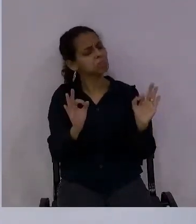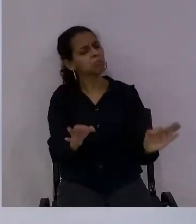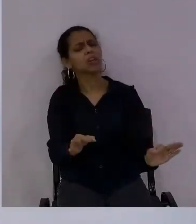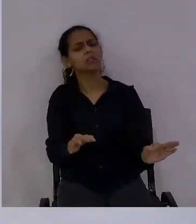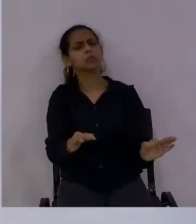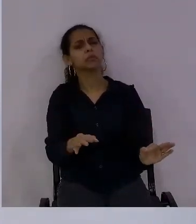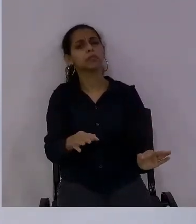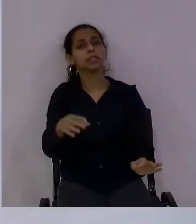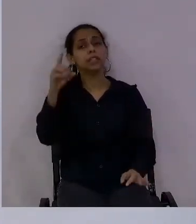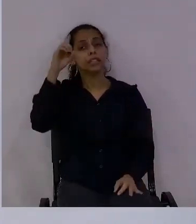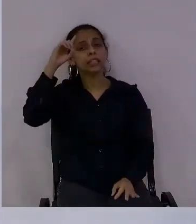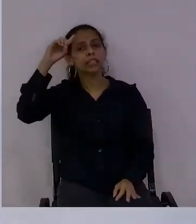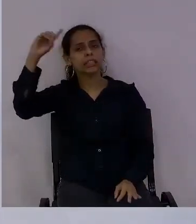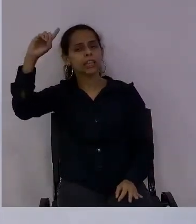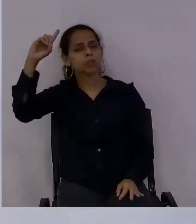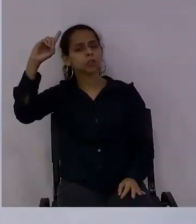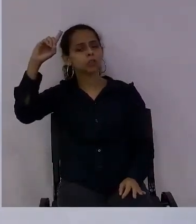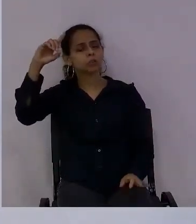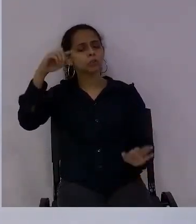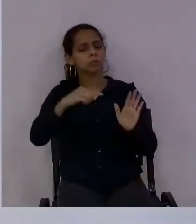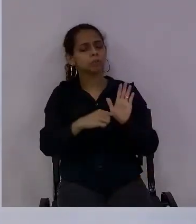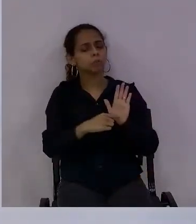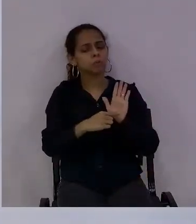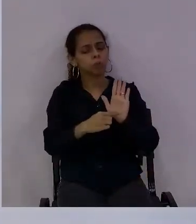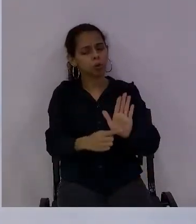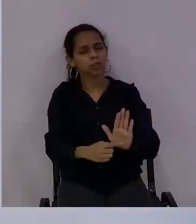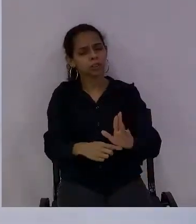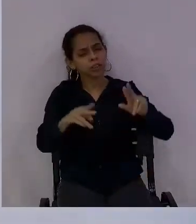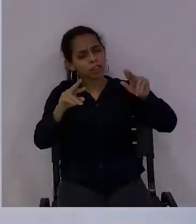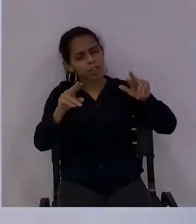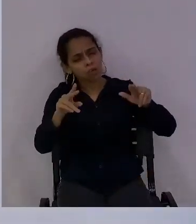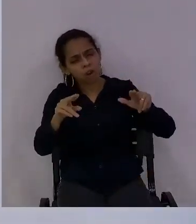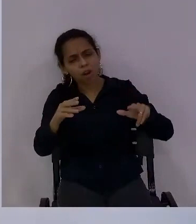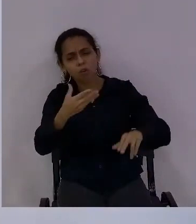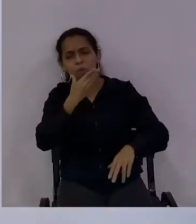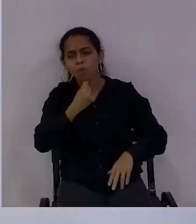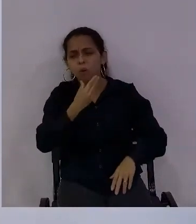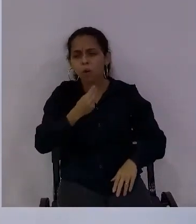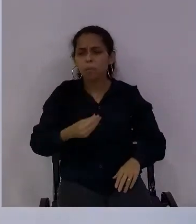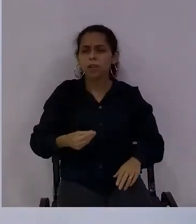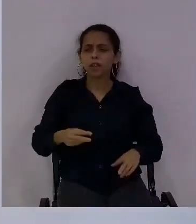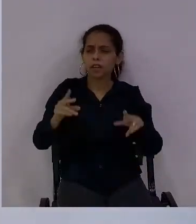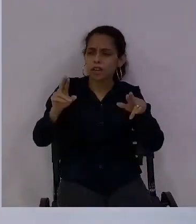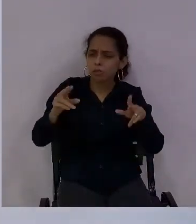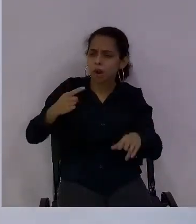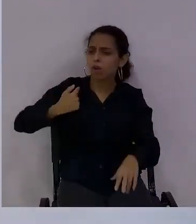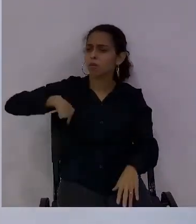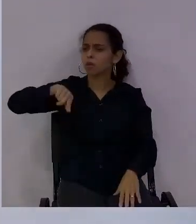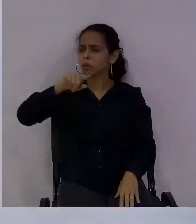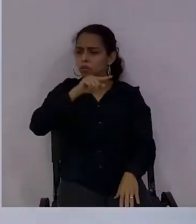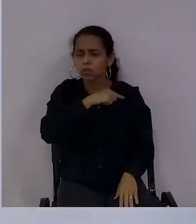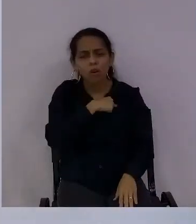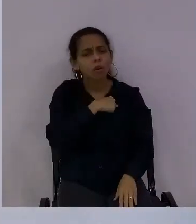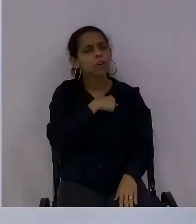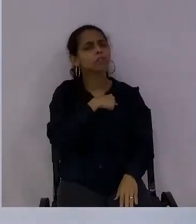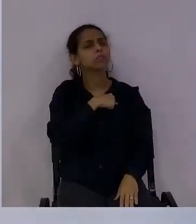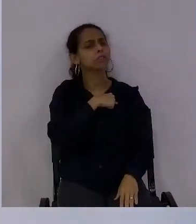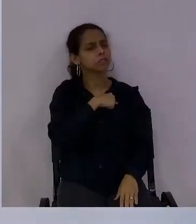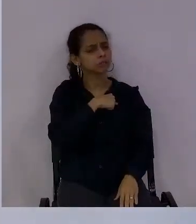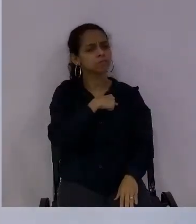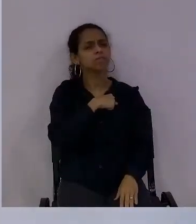humanas, inclusive a própria circuncisão, pois bem, ele o fez. É legítimo,